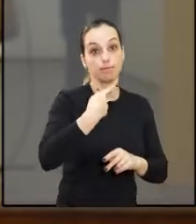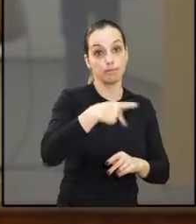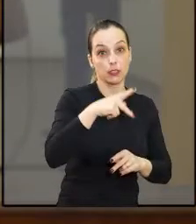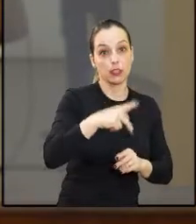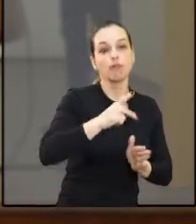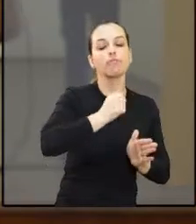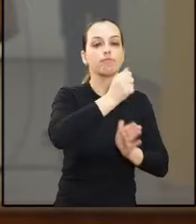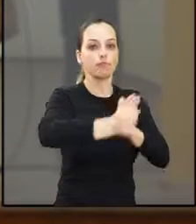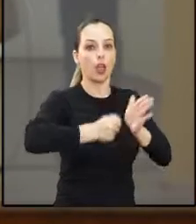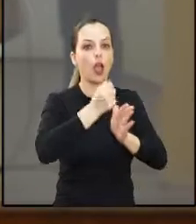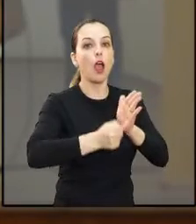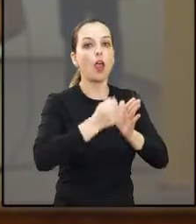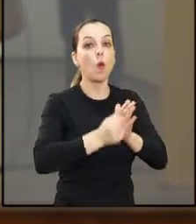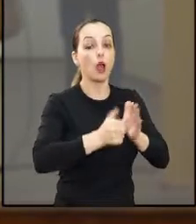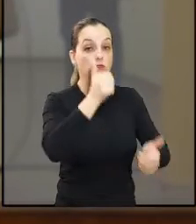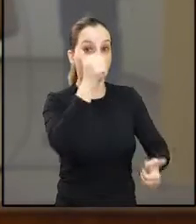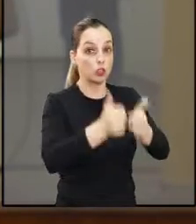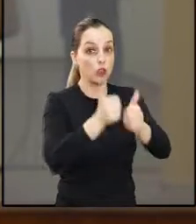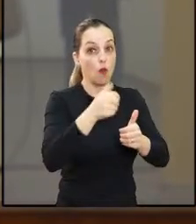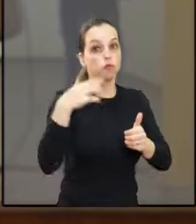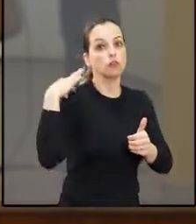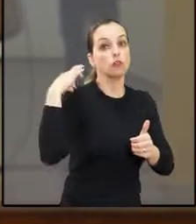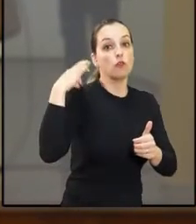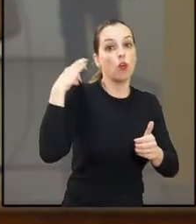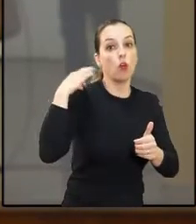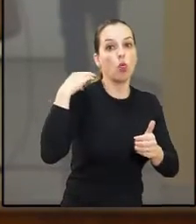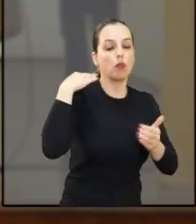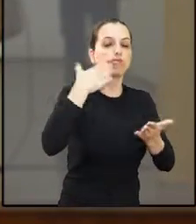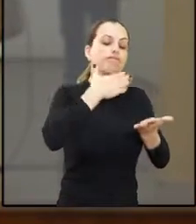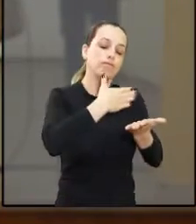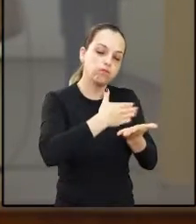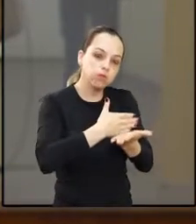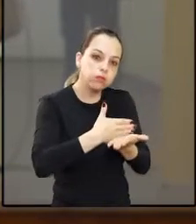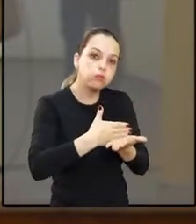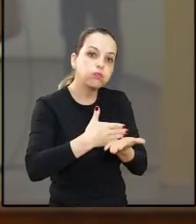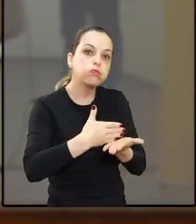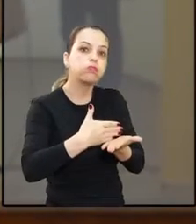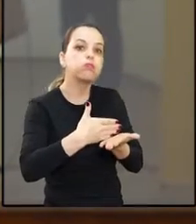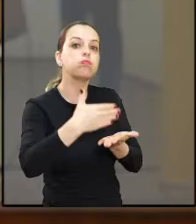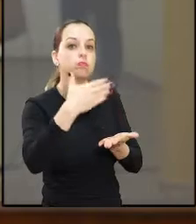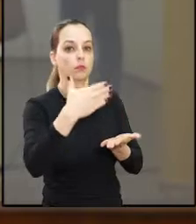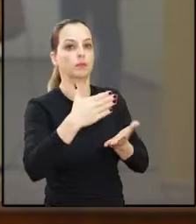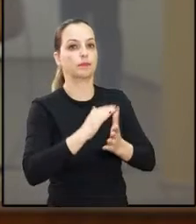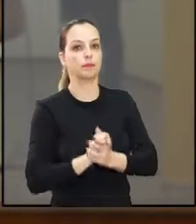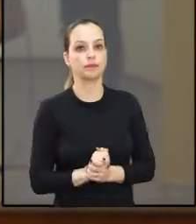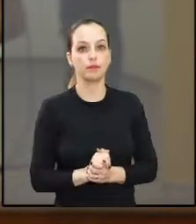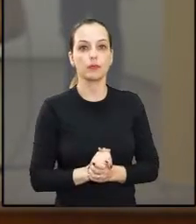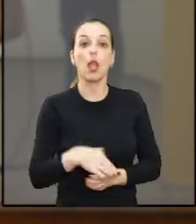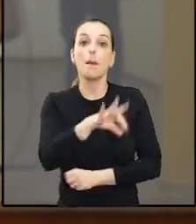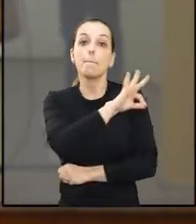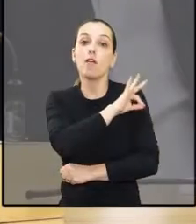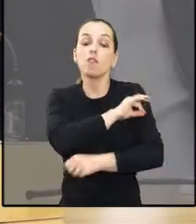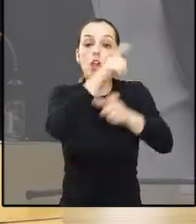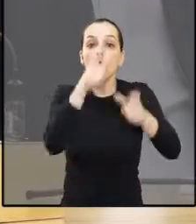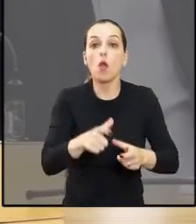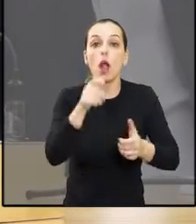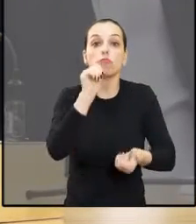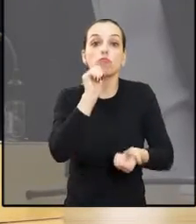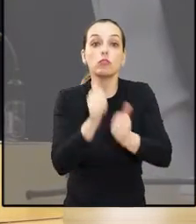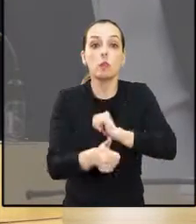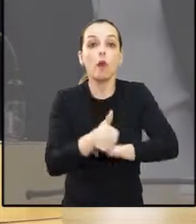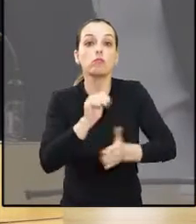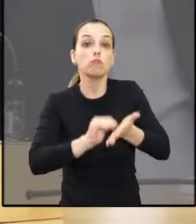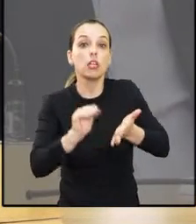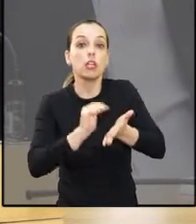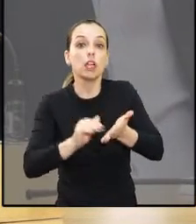possa perdurar esse modelo ao ponto de ter estruturado o futebol amador da cidade. É começar do zero mesmo. A